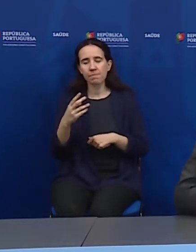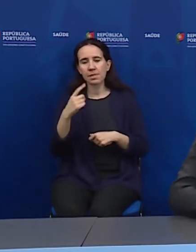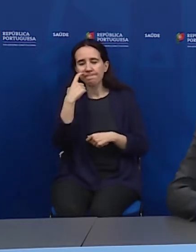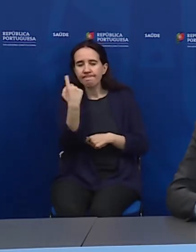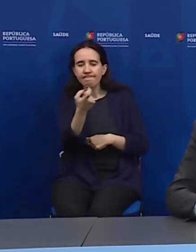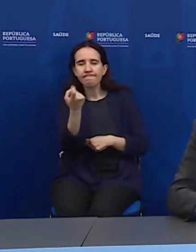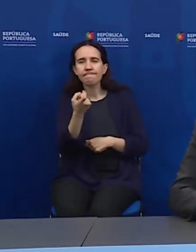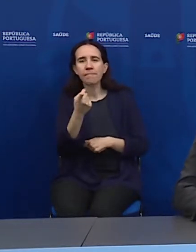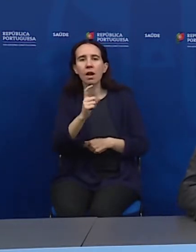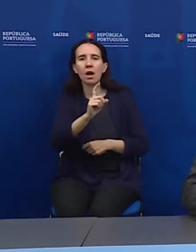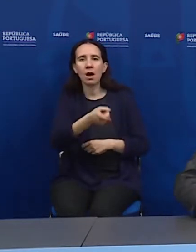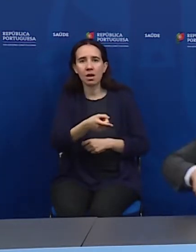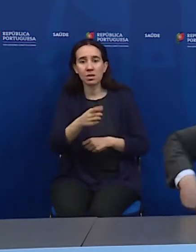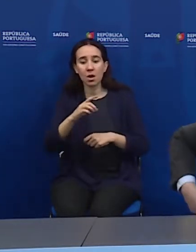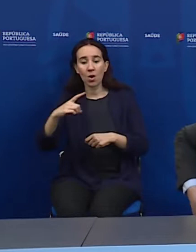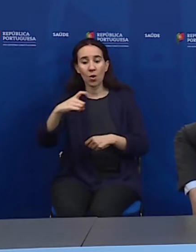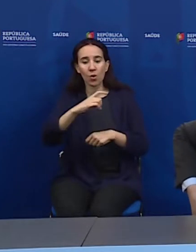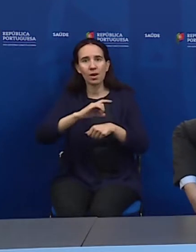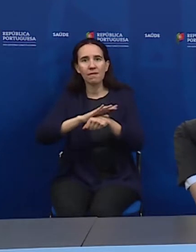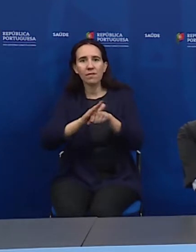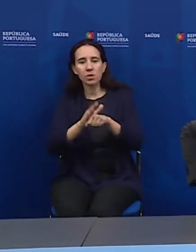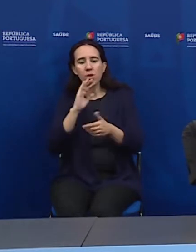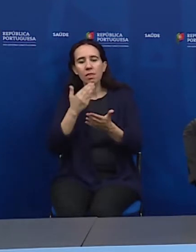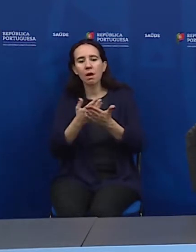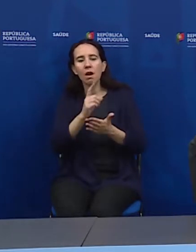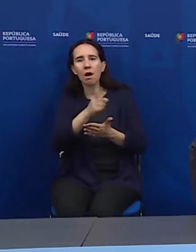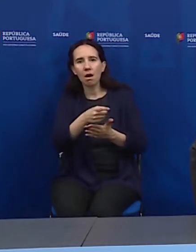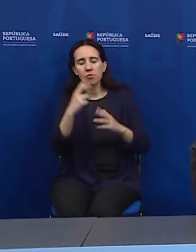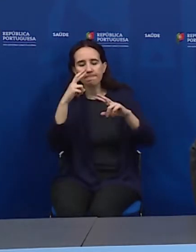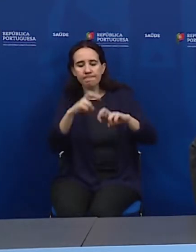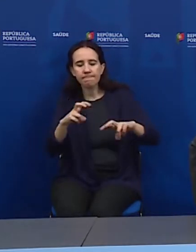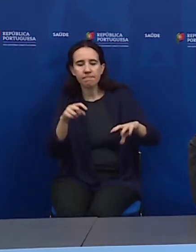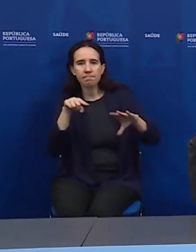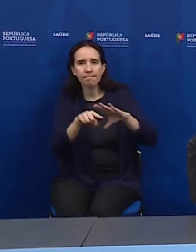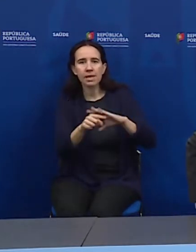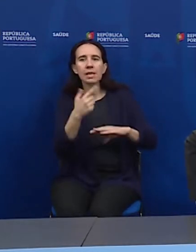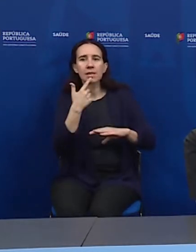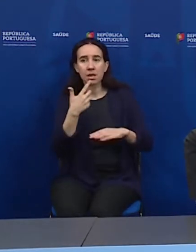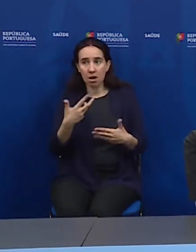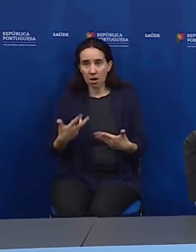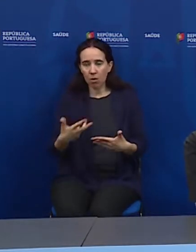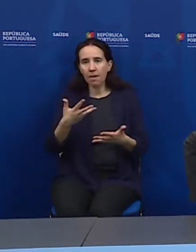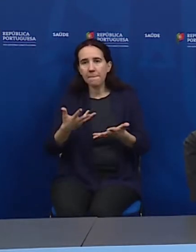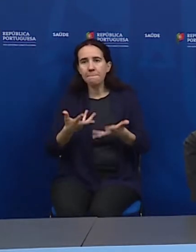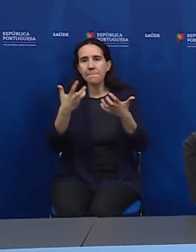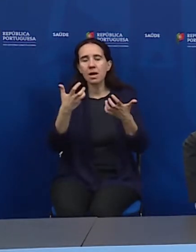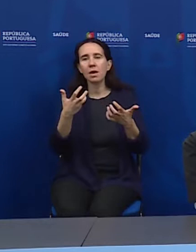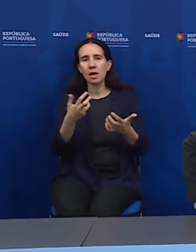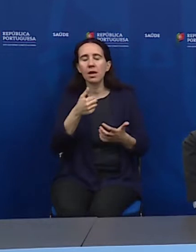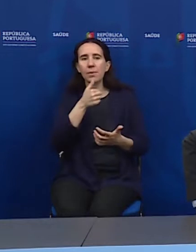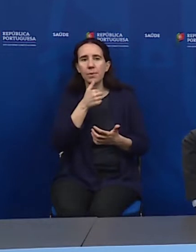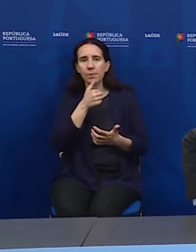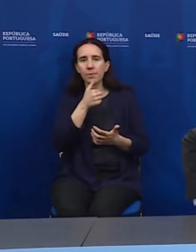busca daquilo que o coronavírus nos pode dar em termos de resposta. Ou seja, agora queremos é